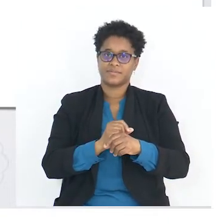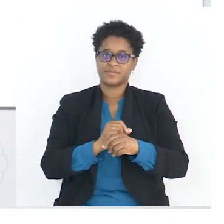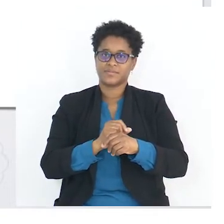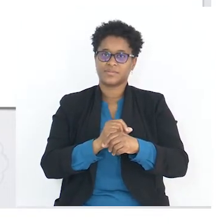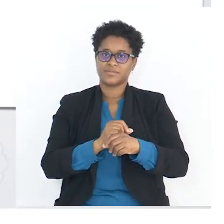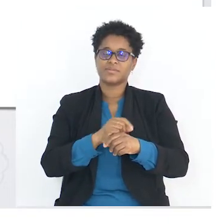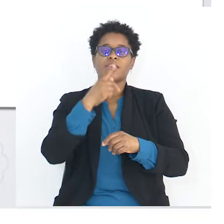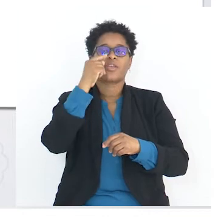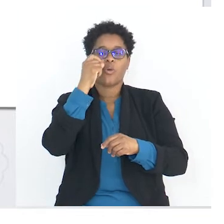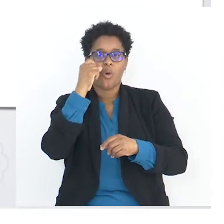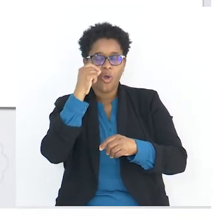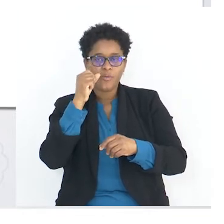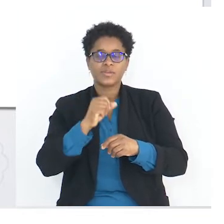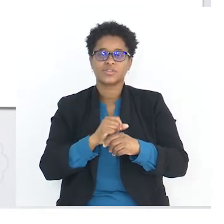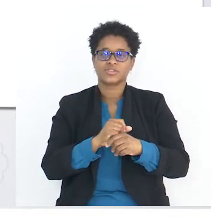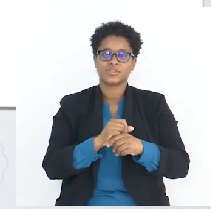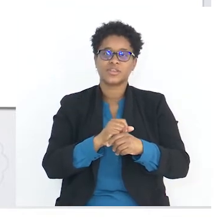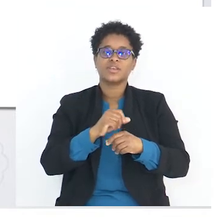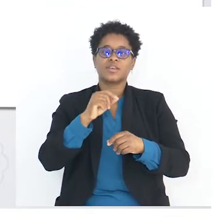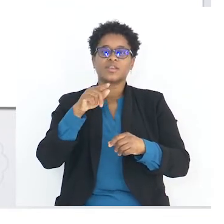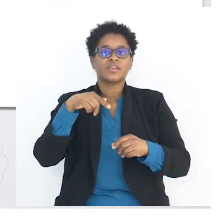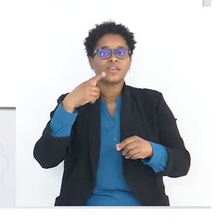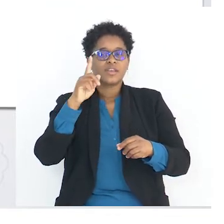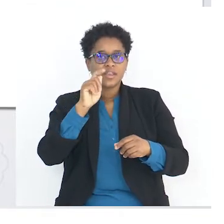que são os homens, e